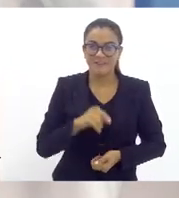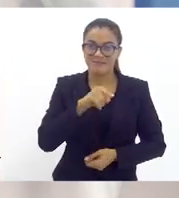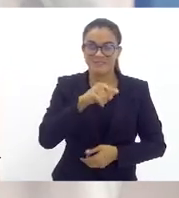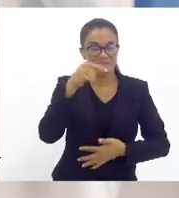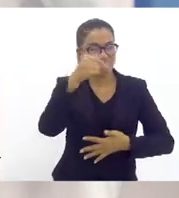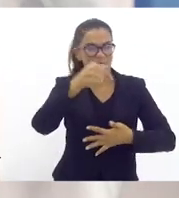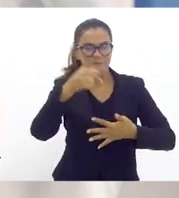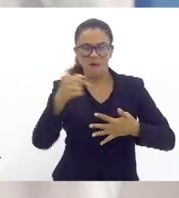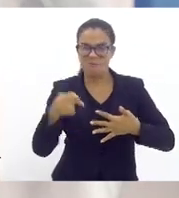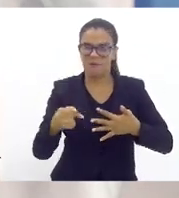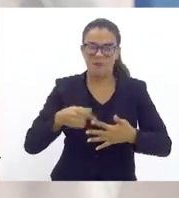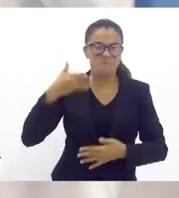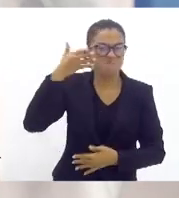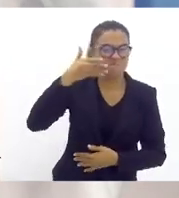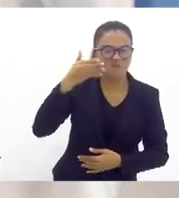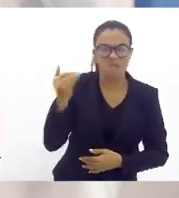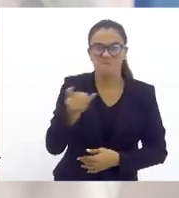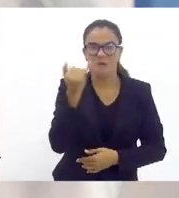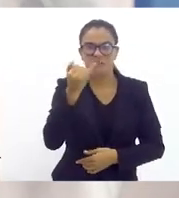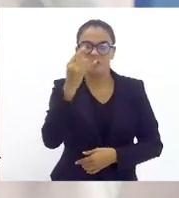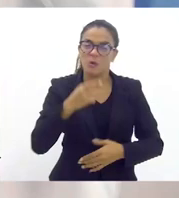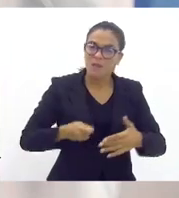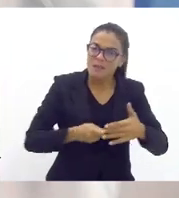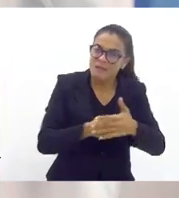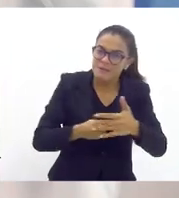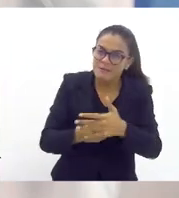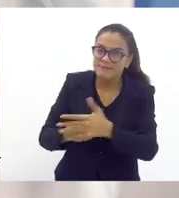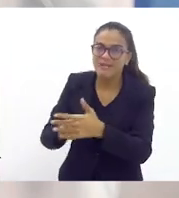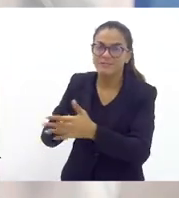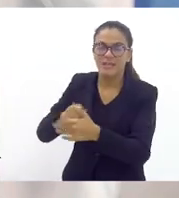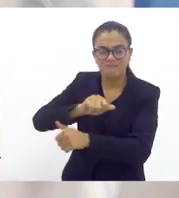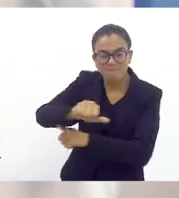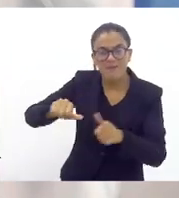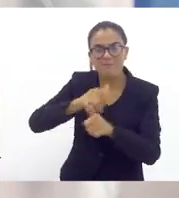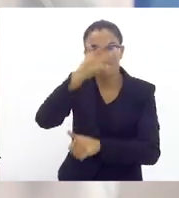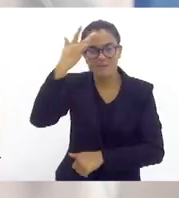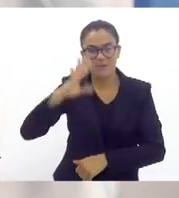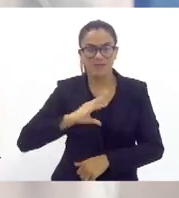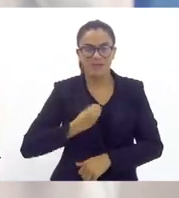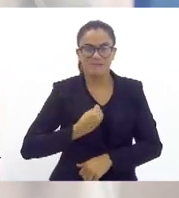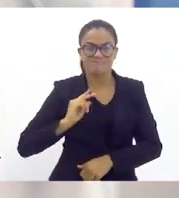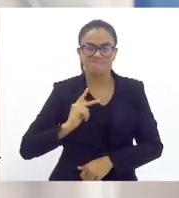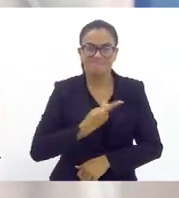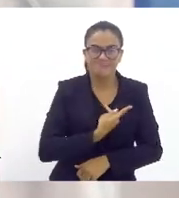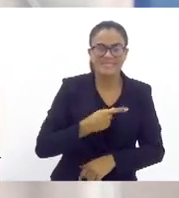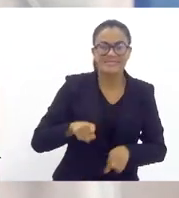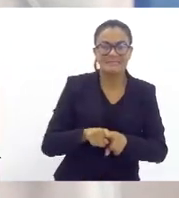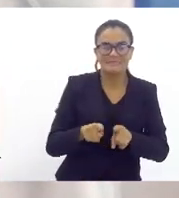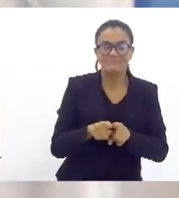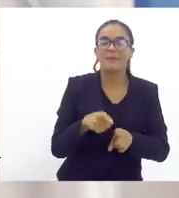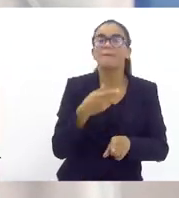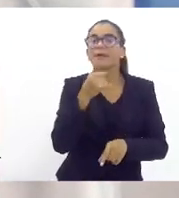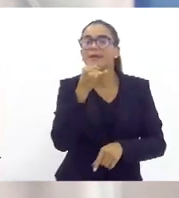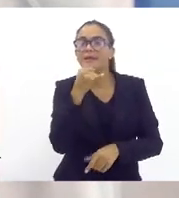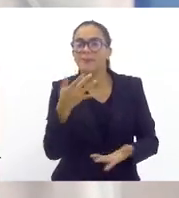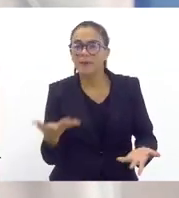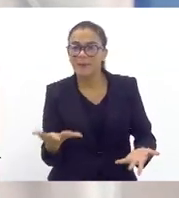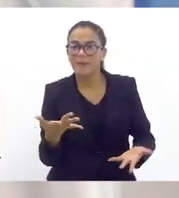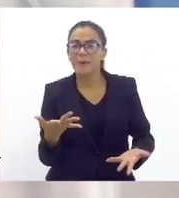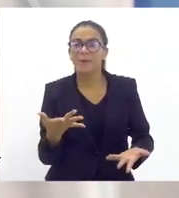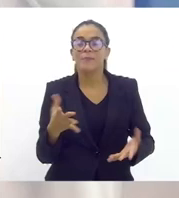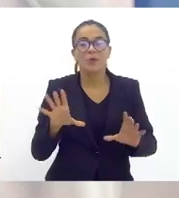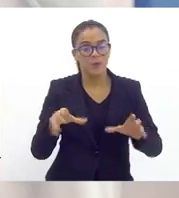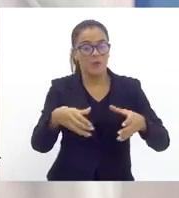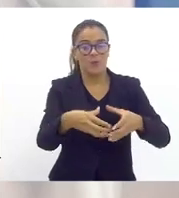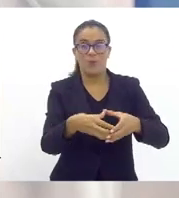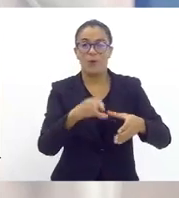coisas importantes, né, sobre as exigências que fazem as pessoas transexuais e travestis. A gente precisa estabelecer, por exemplo, um